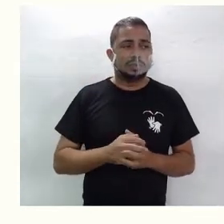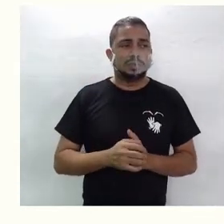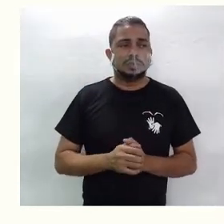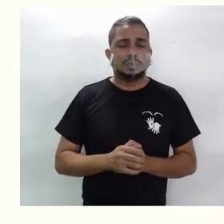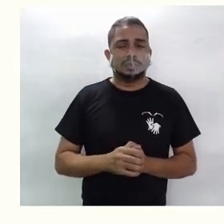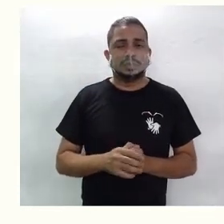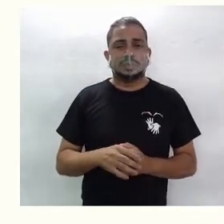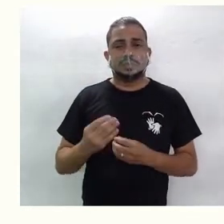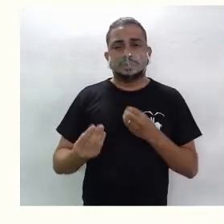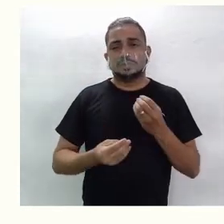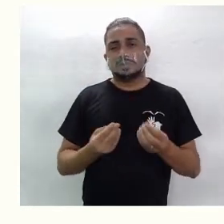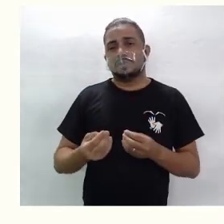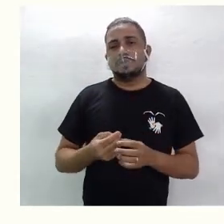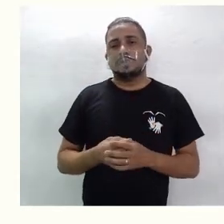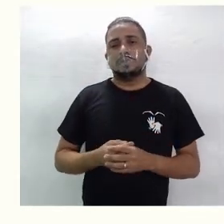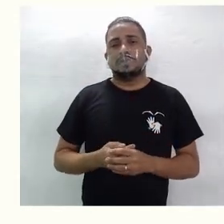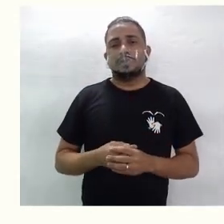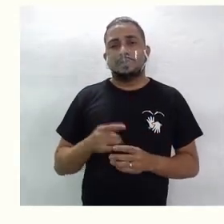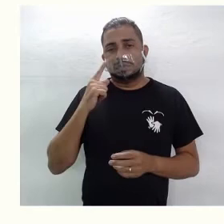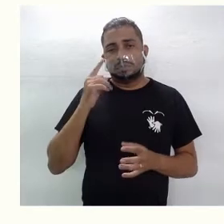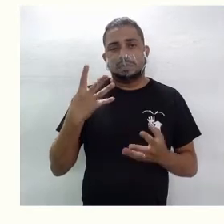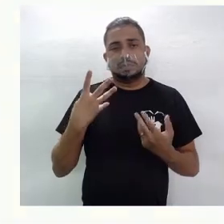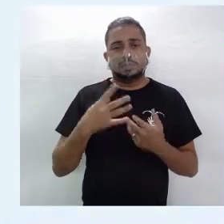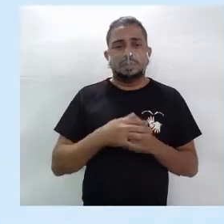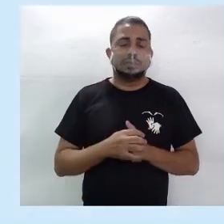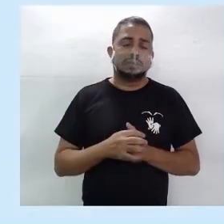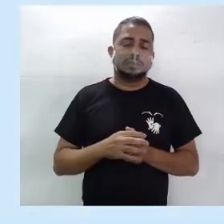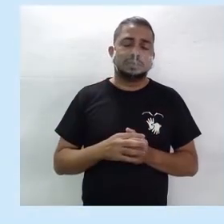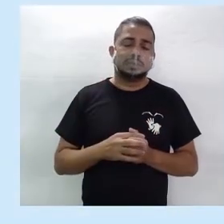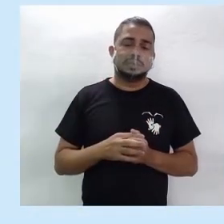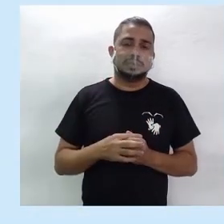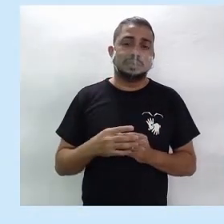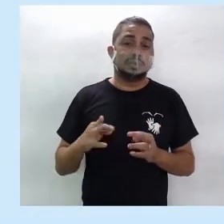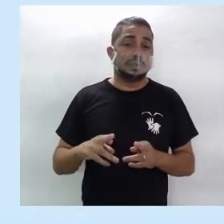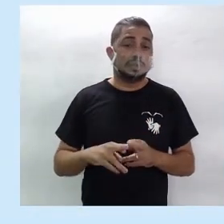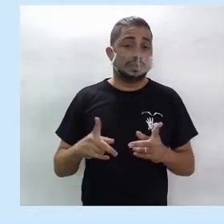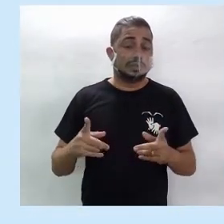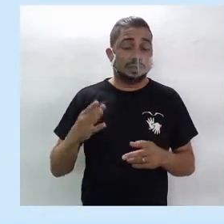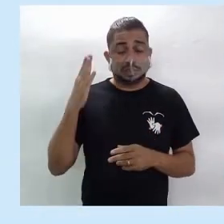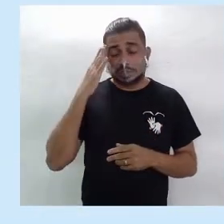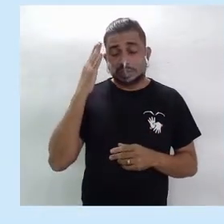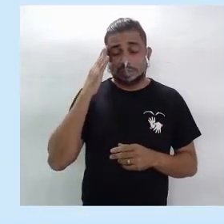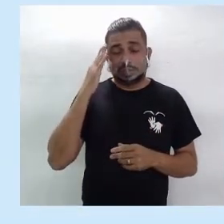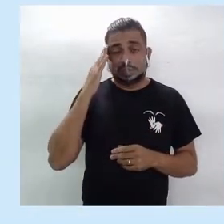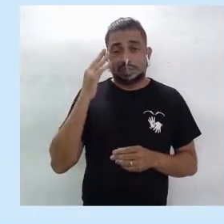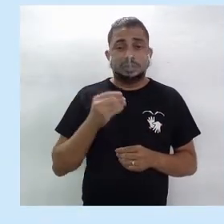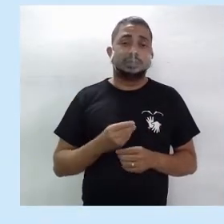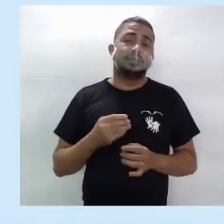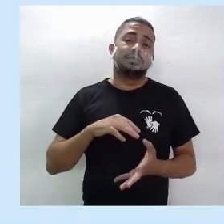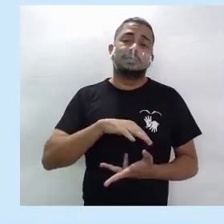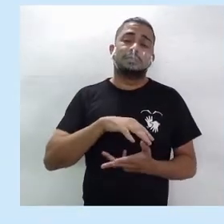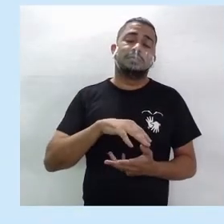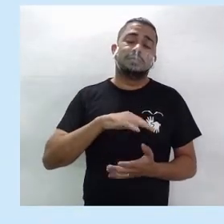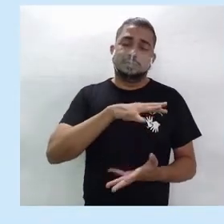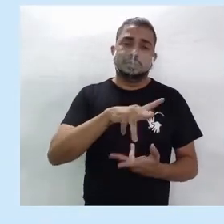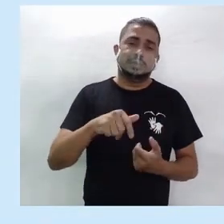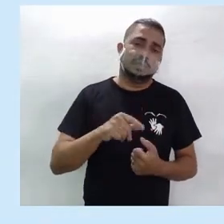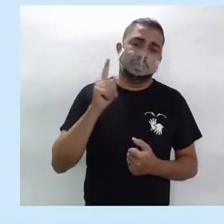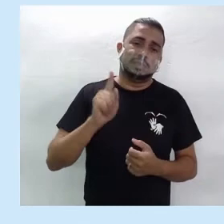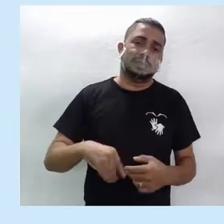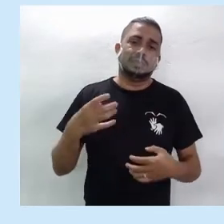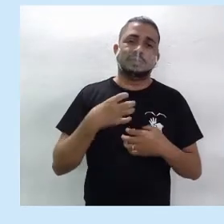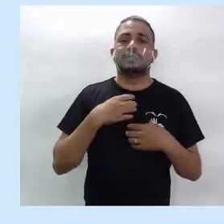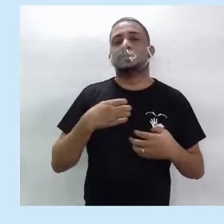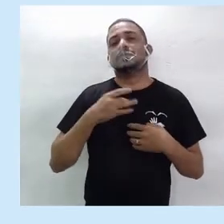redondinho, como um planeta achatado. Olha para mim, gente. É bem diferente a gente entender, né, como o planeta ele é na sua forma